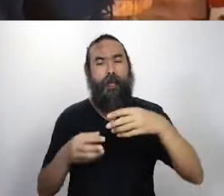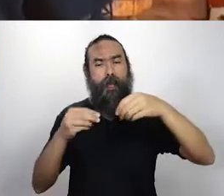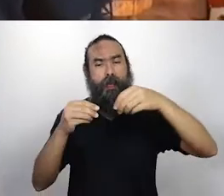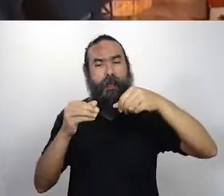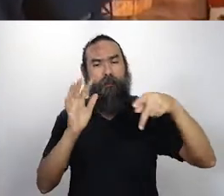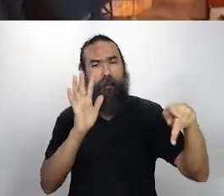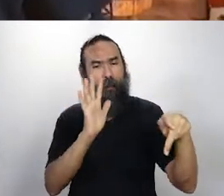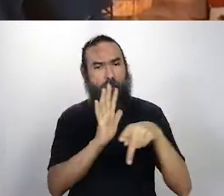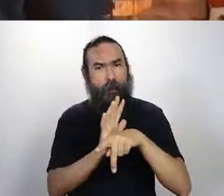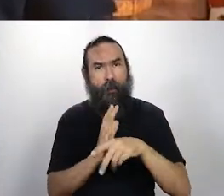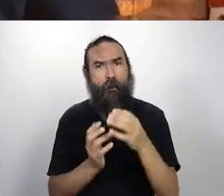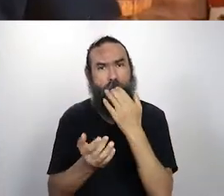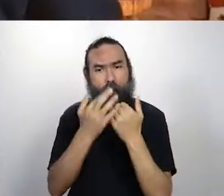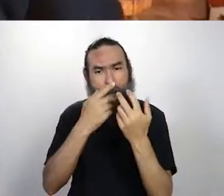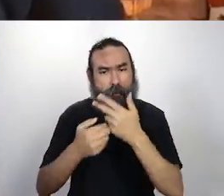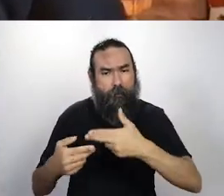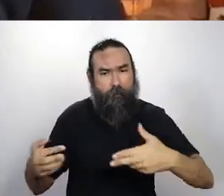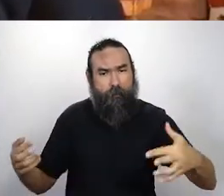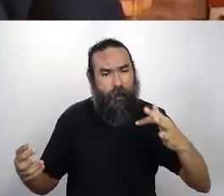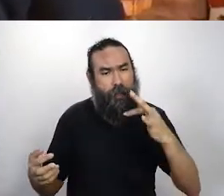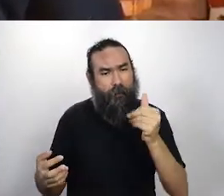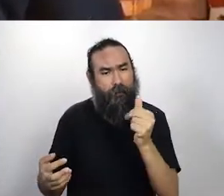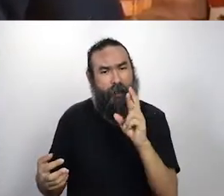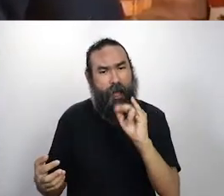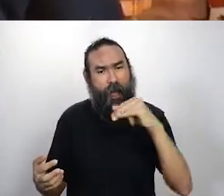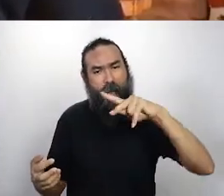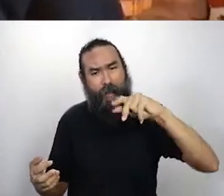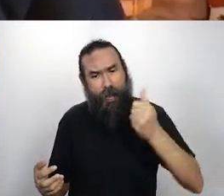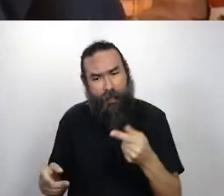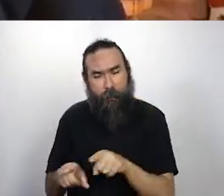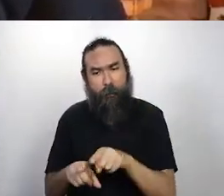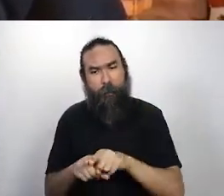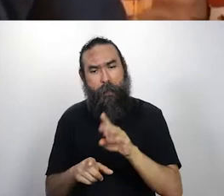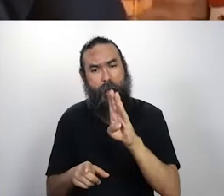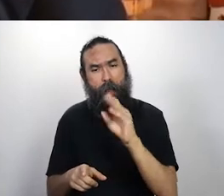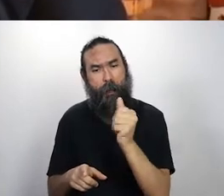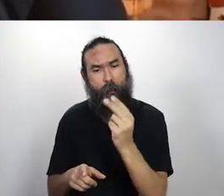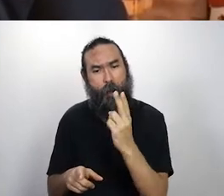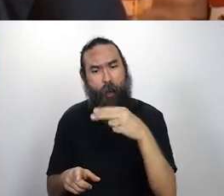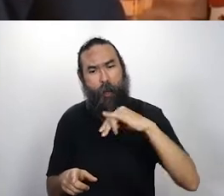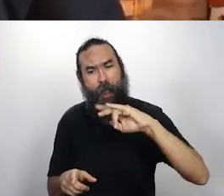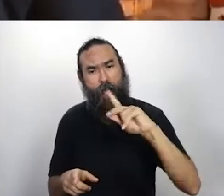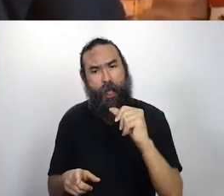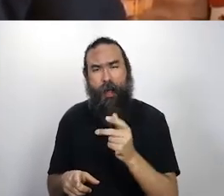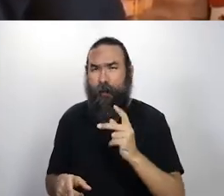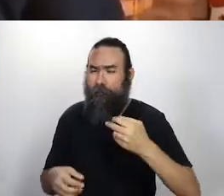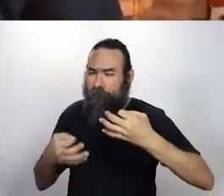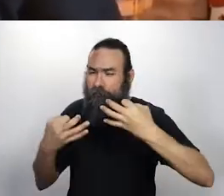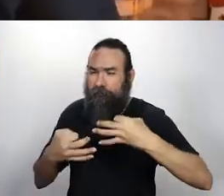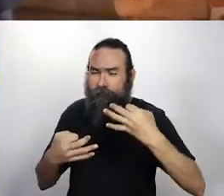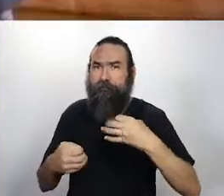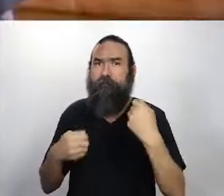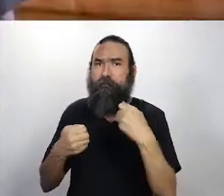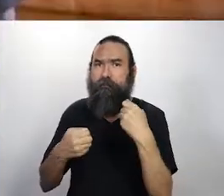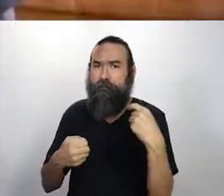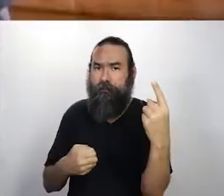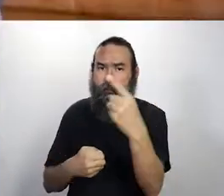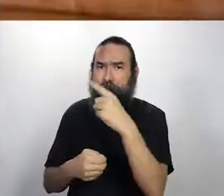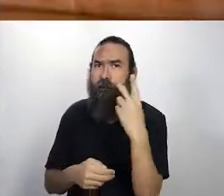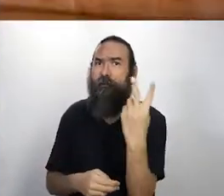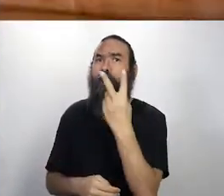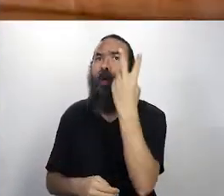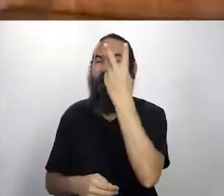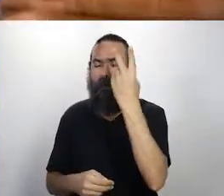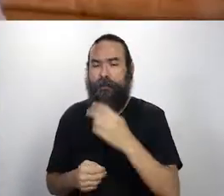baunilha e quantos produtos incríveis que essa turma tem merece ser utilizado, merece ser valorizado. É